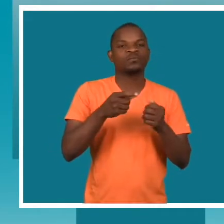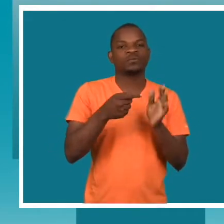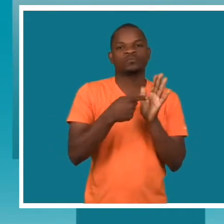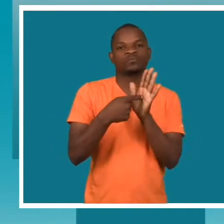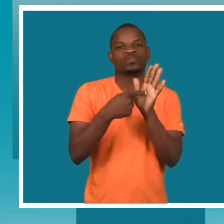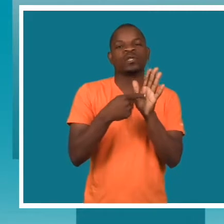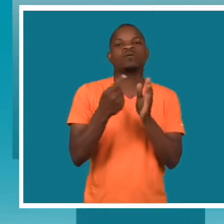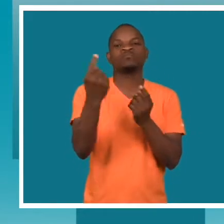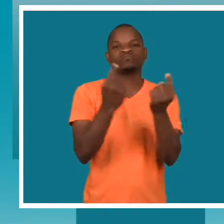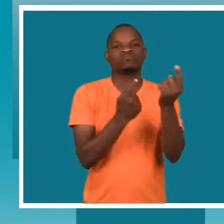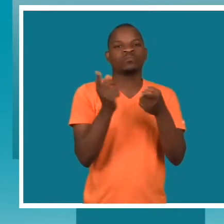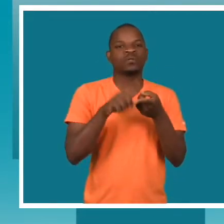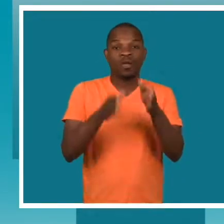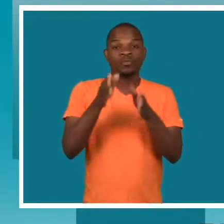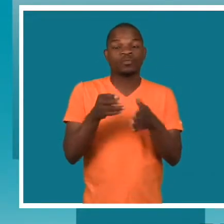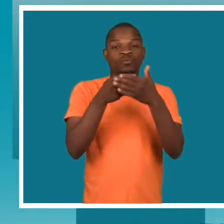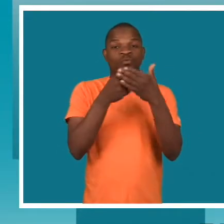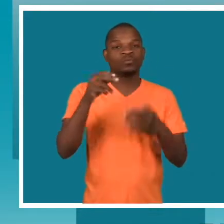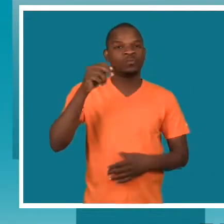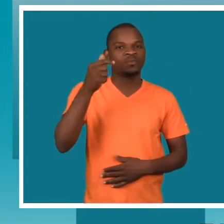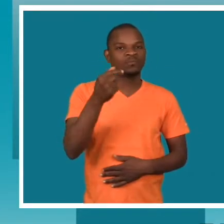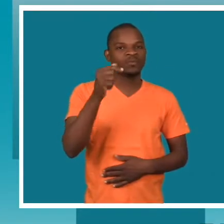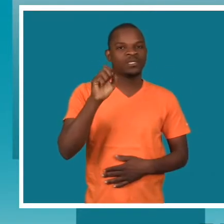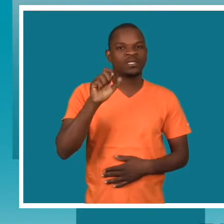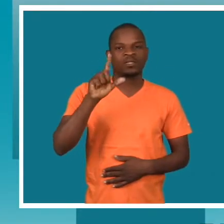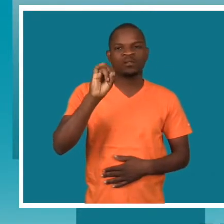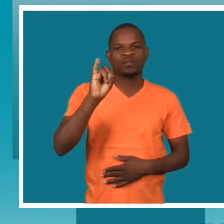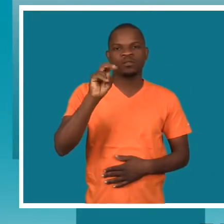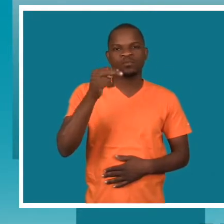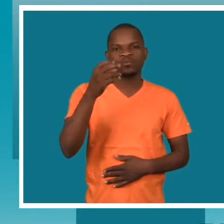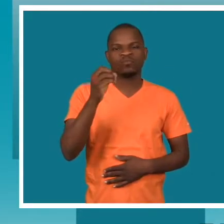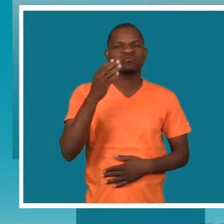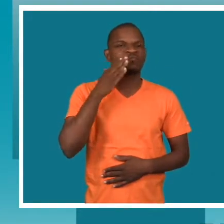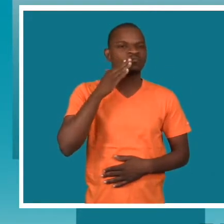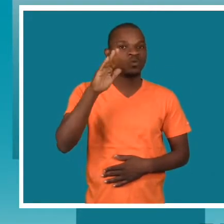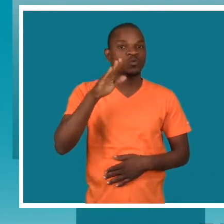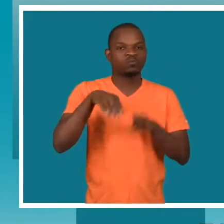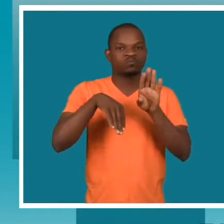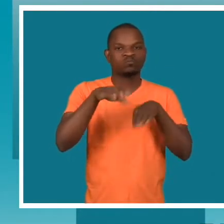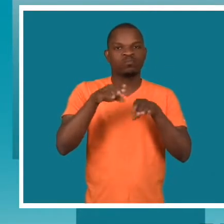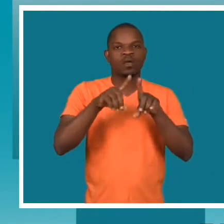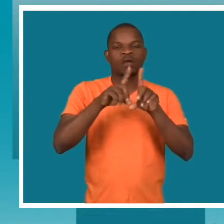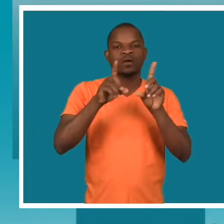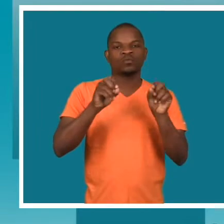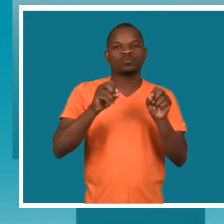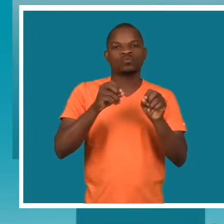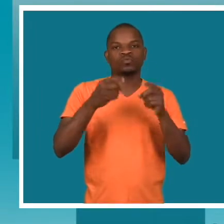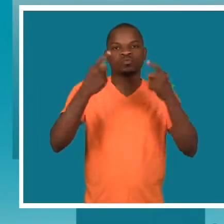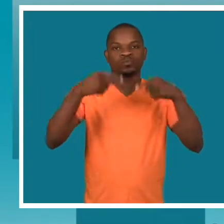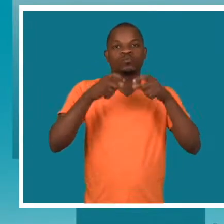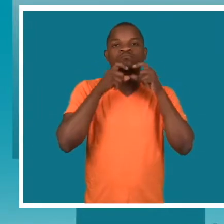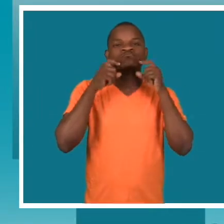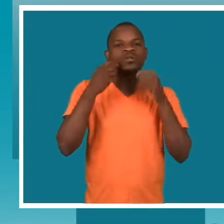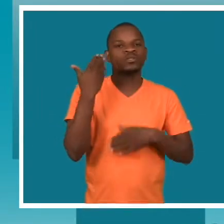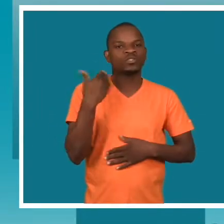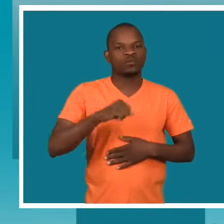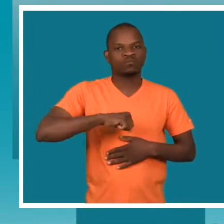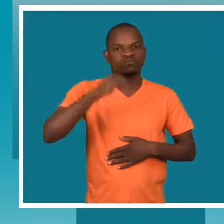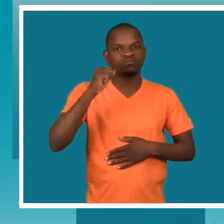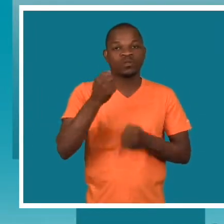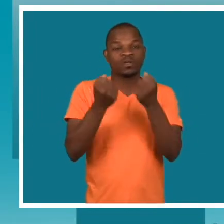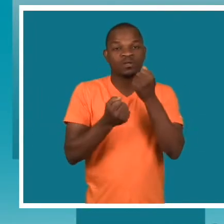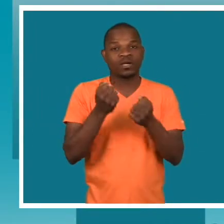qualidade irá atrair mais parceiros. Telinho foi o melhor jogador de Moçambola 2018, tendo ganho uma viatura